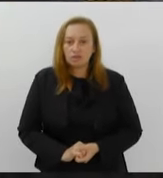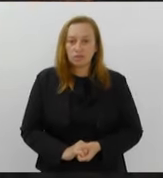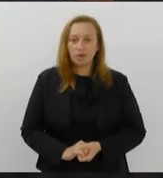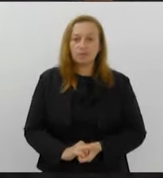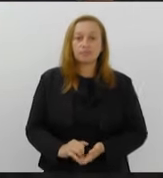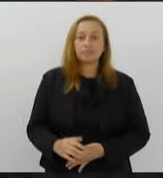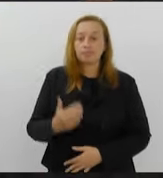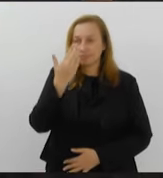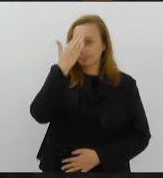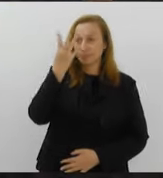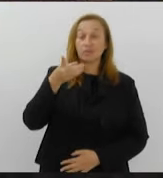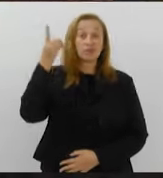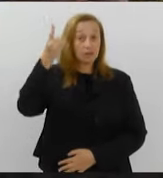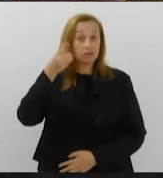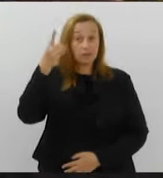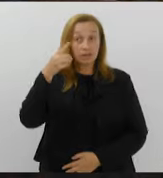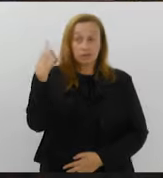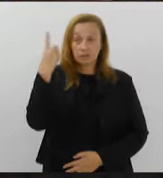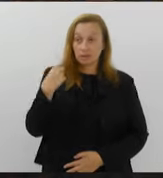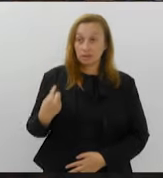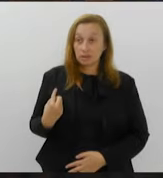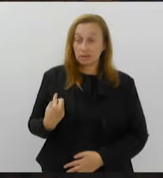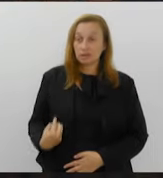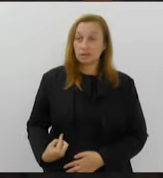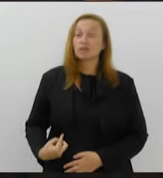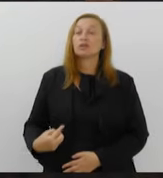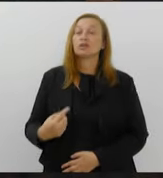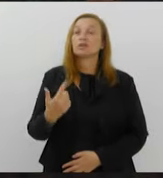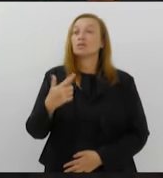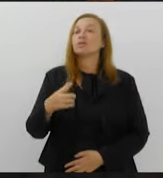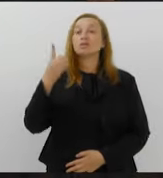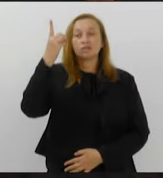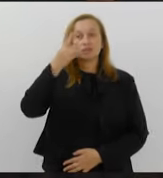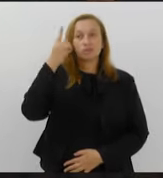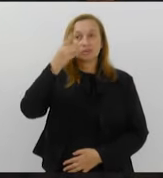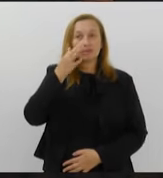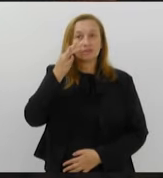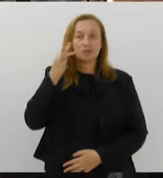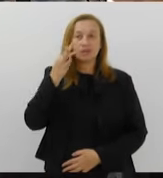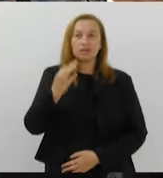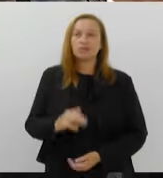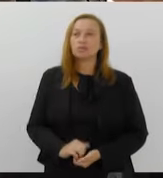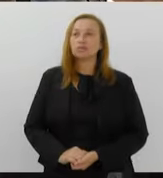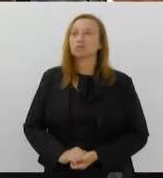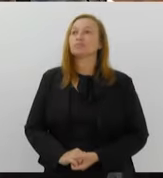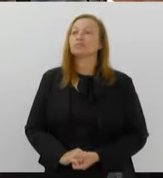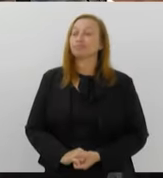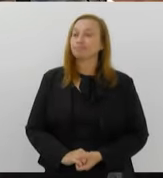Obrigado, deputada Dani. Próximo orador inscrito, deputado Flávio Serafini, por favor.